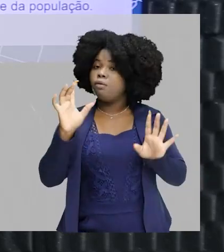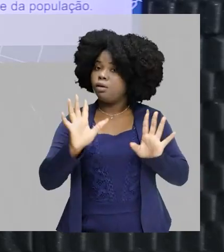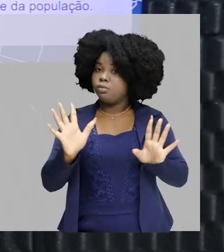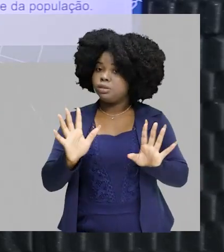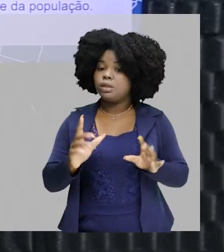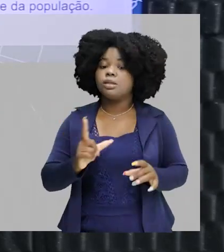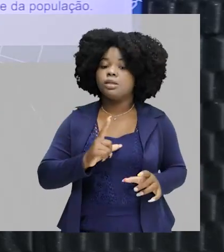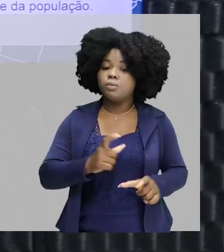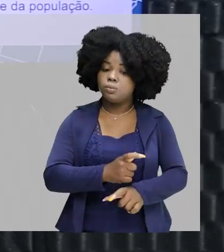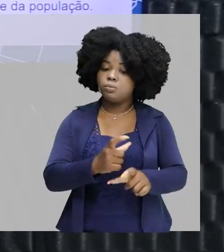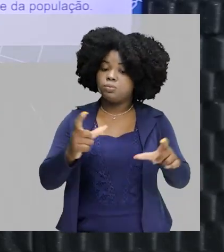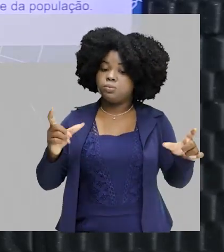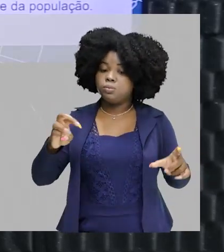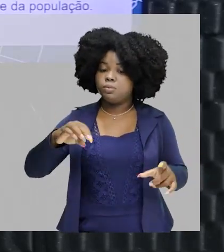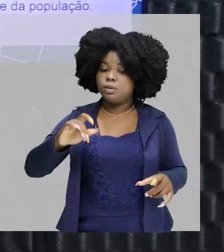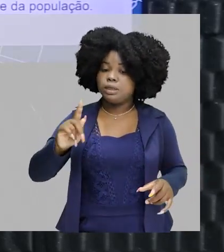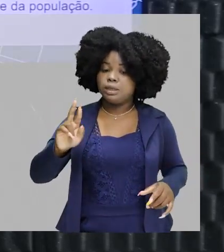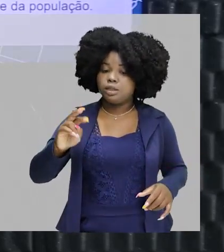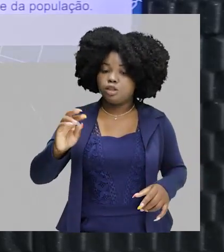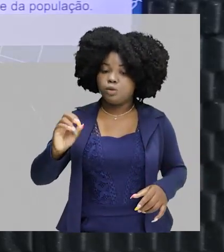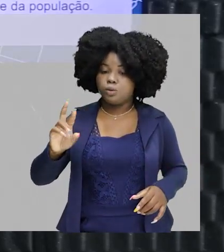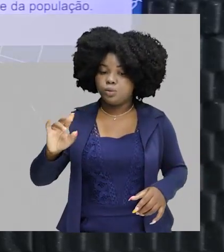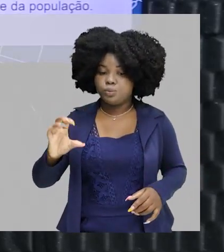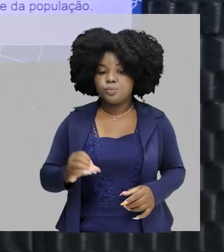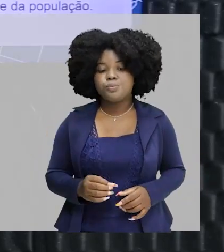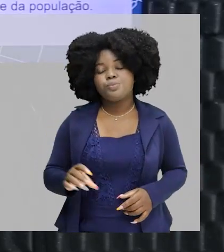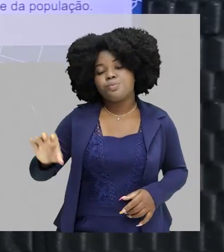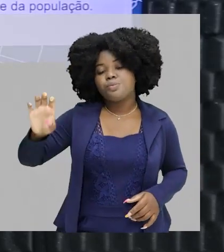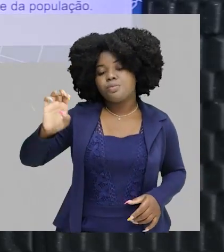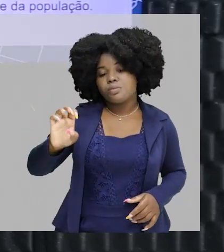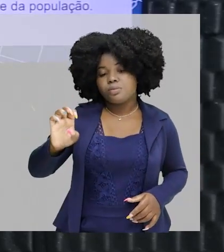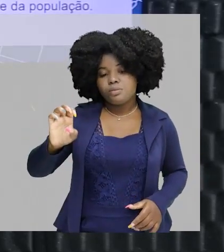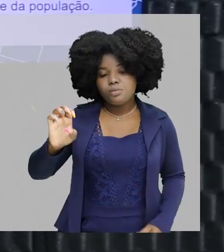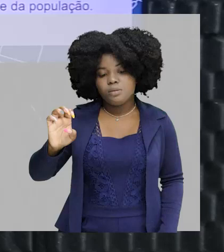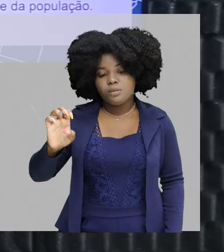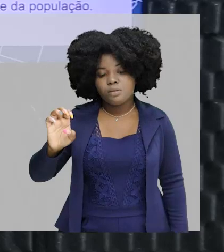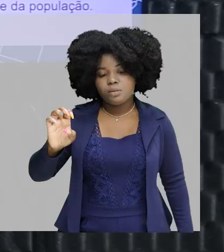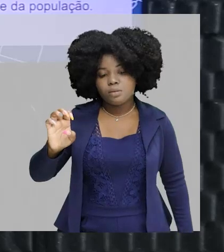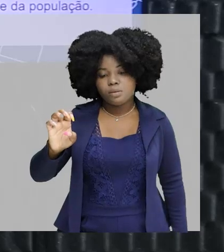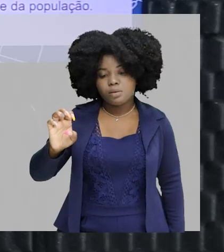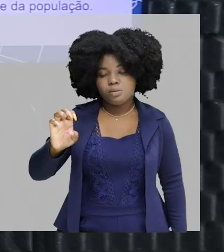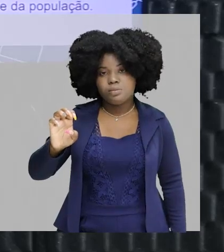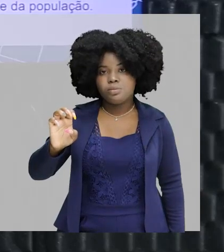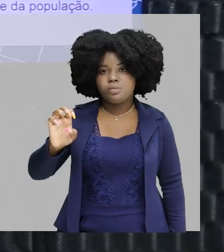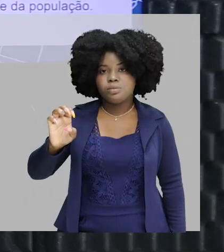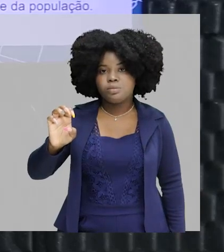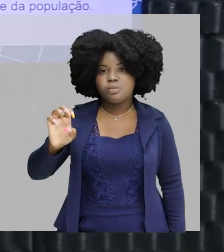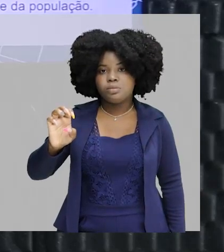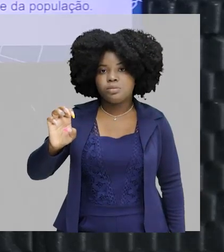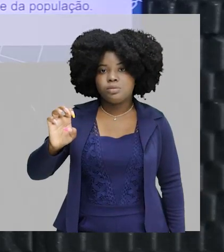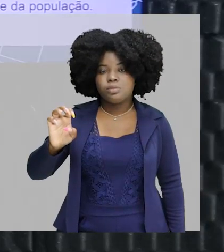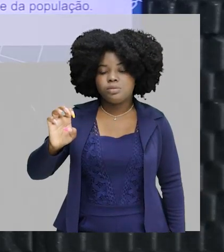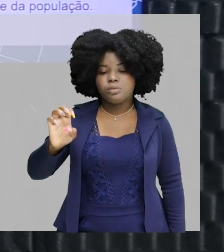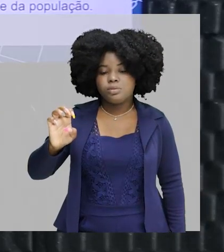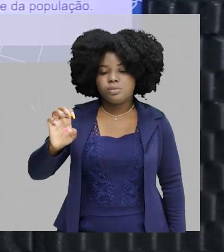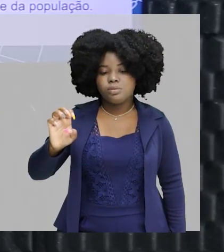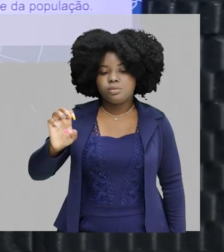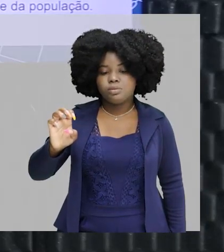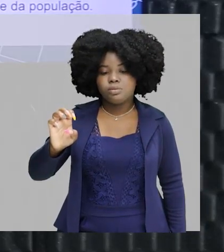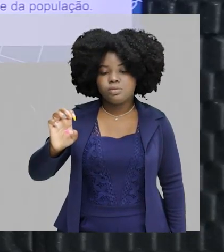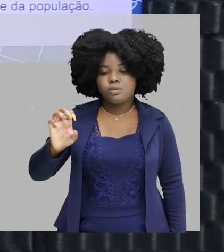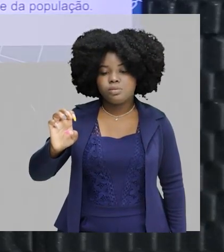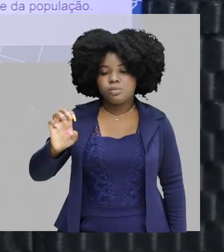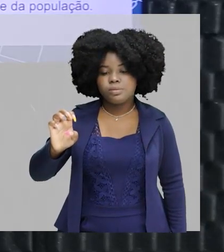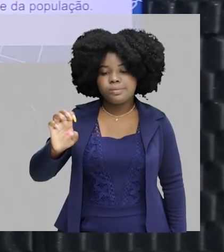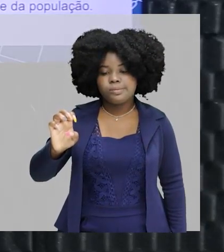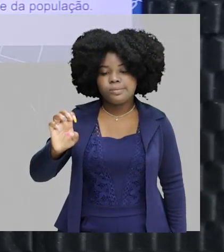aí o aumento, né, principalmente de movimentos migratórios. E a letra E, vai ocorrer a deteriorização das condições de saúde de grande